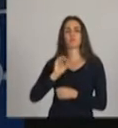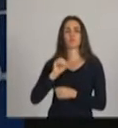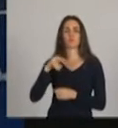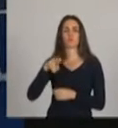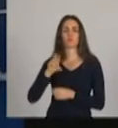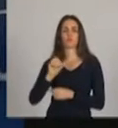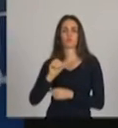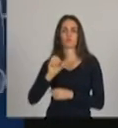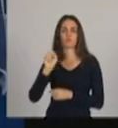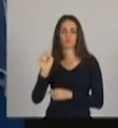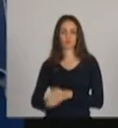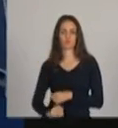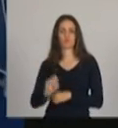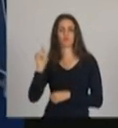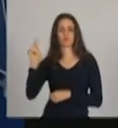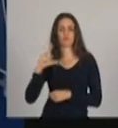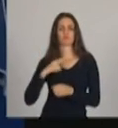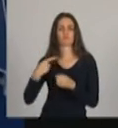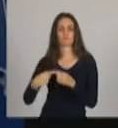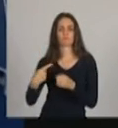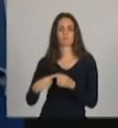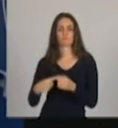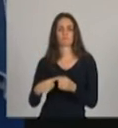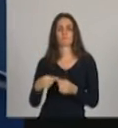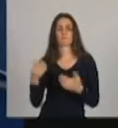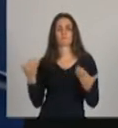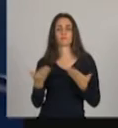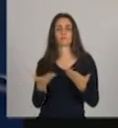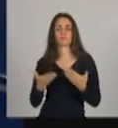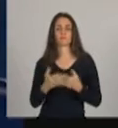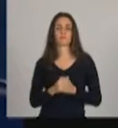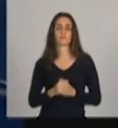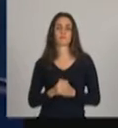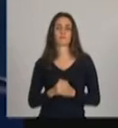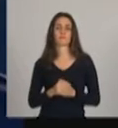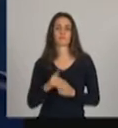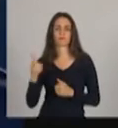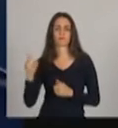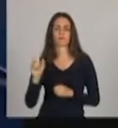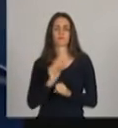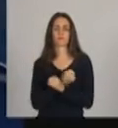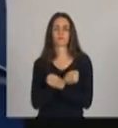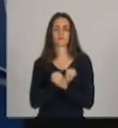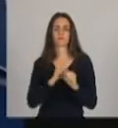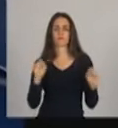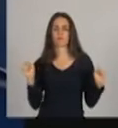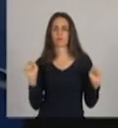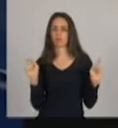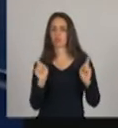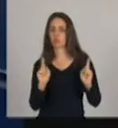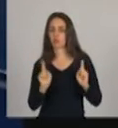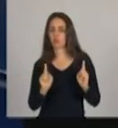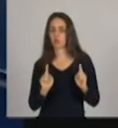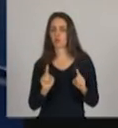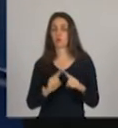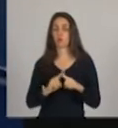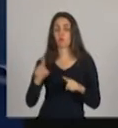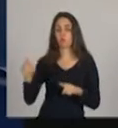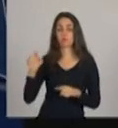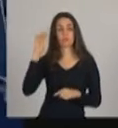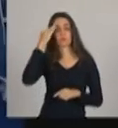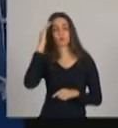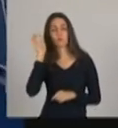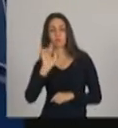se encontra hoje não revoltados, mas ninguém